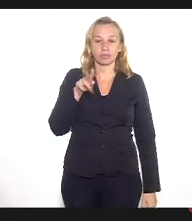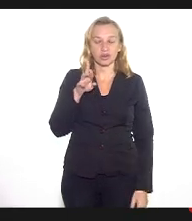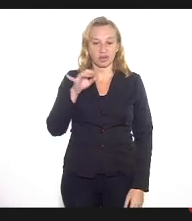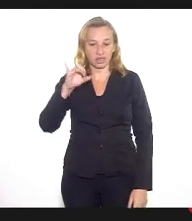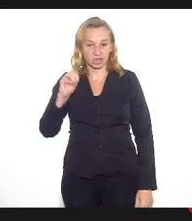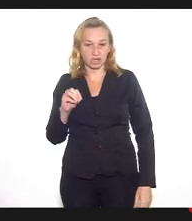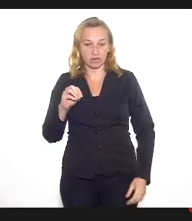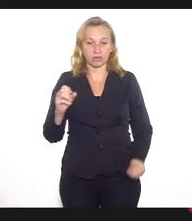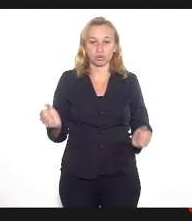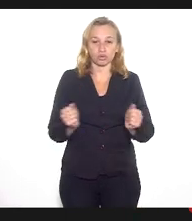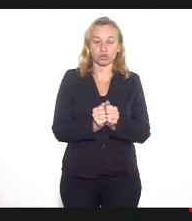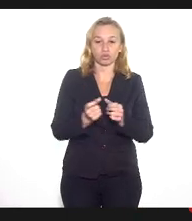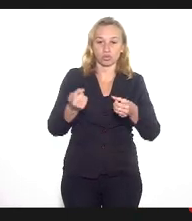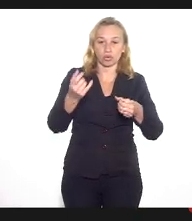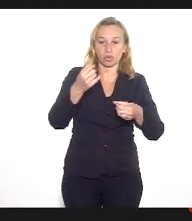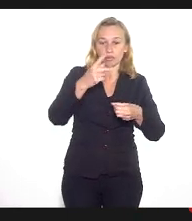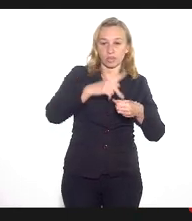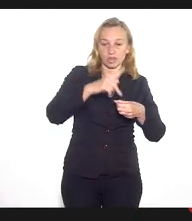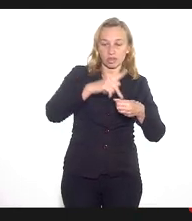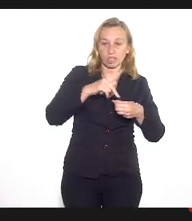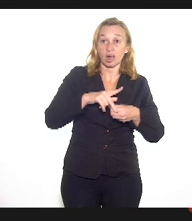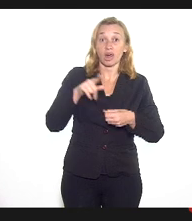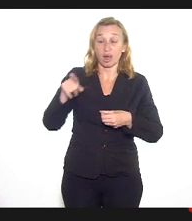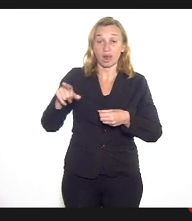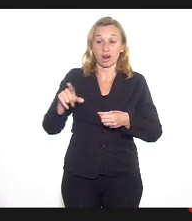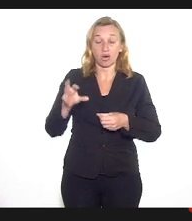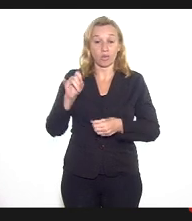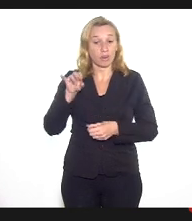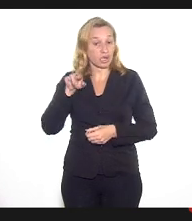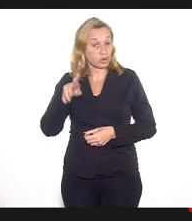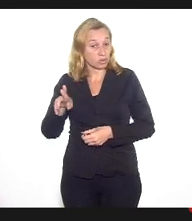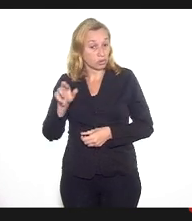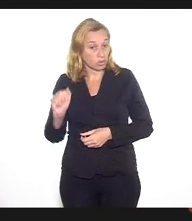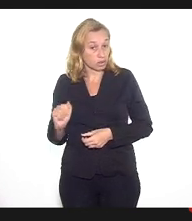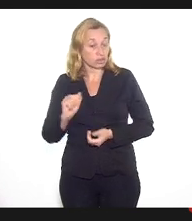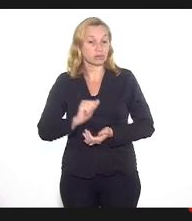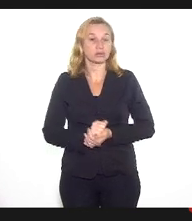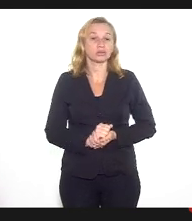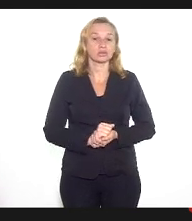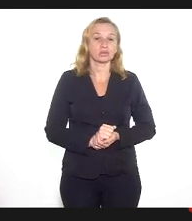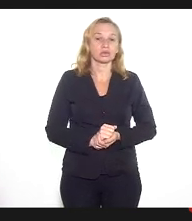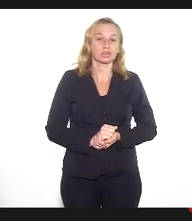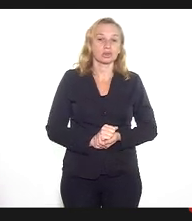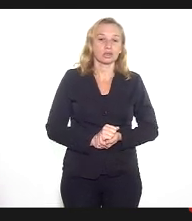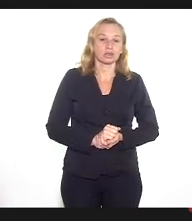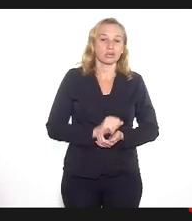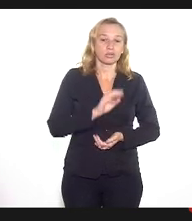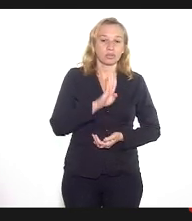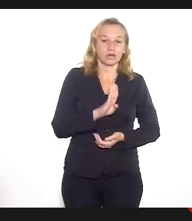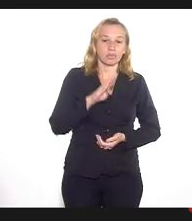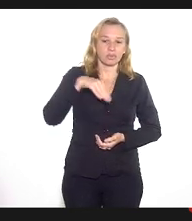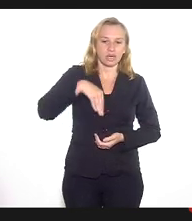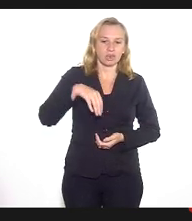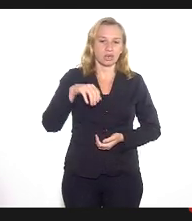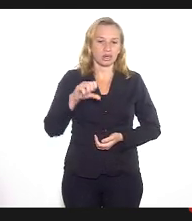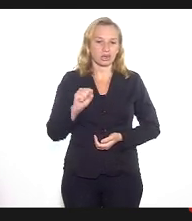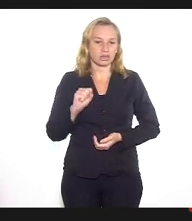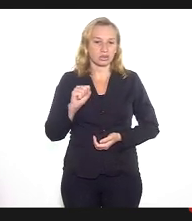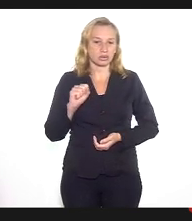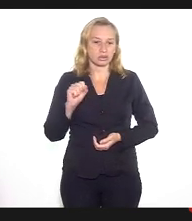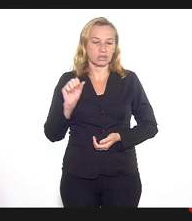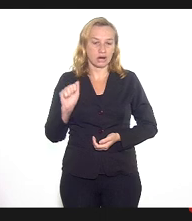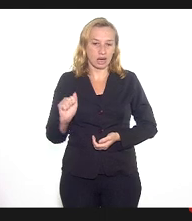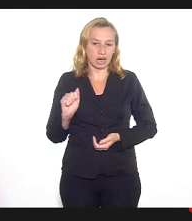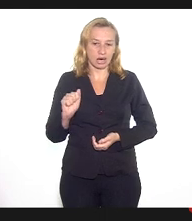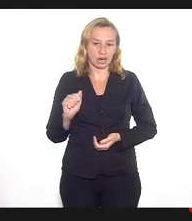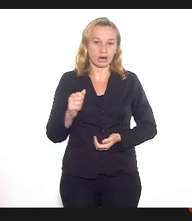com a Petrobras, seja ela como operadora, que são BMS-11, BMS-11A, Mero e Três